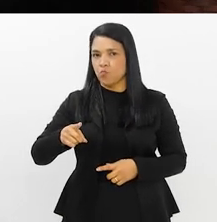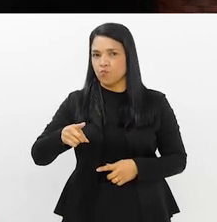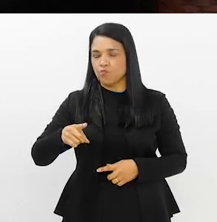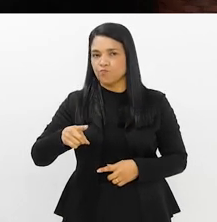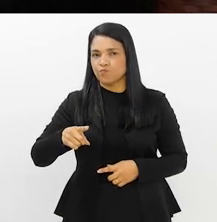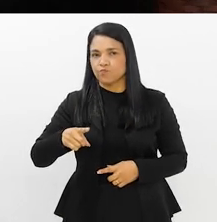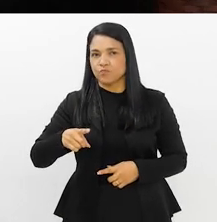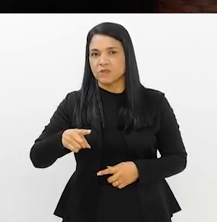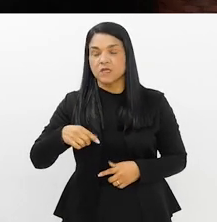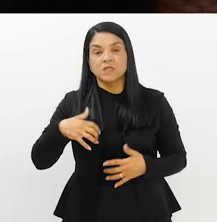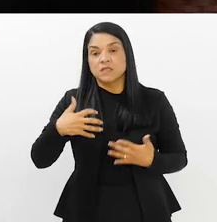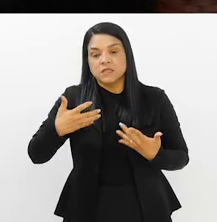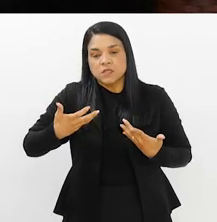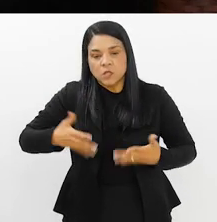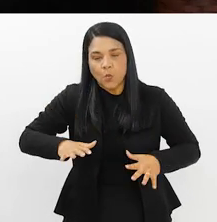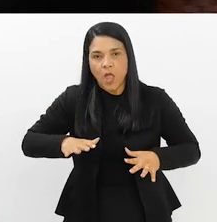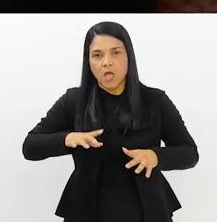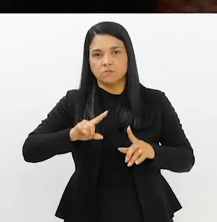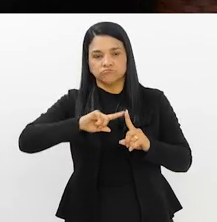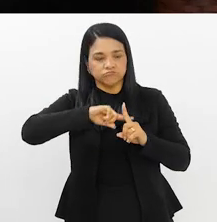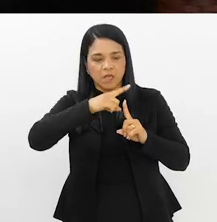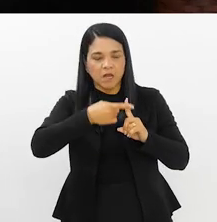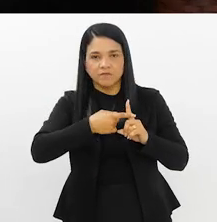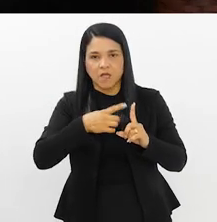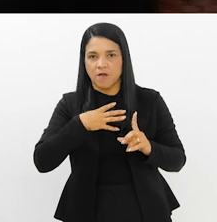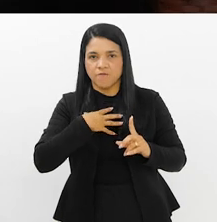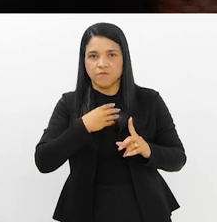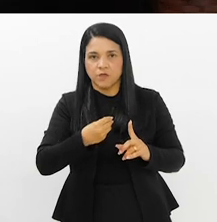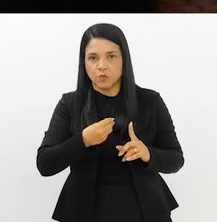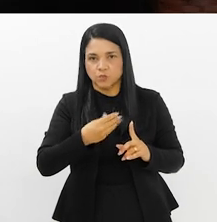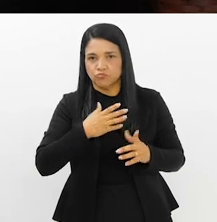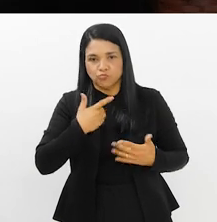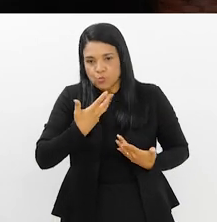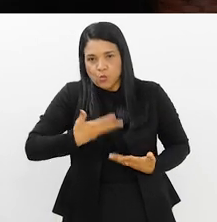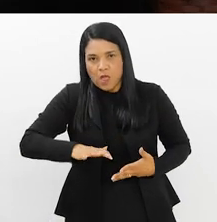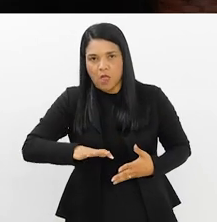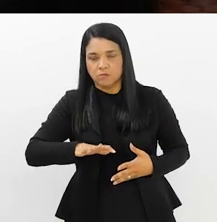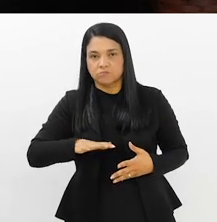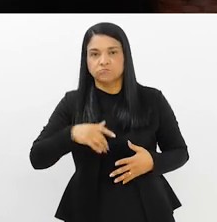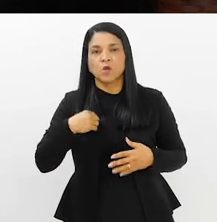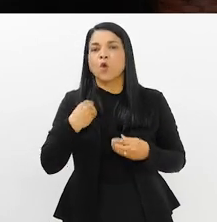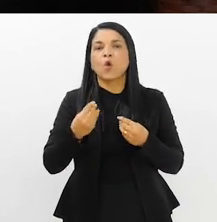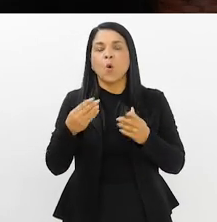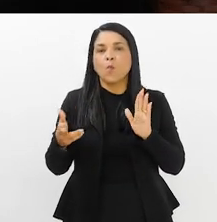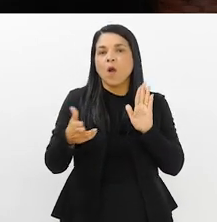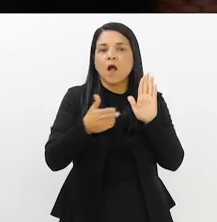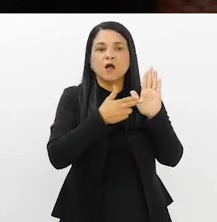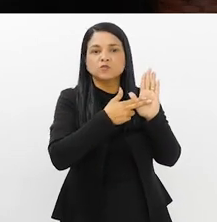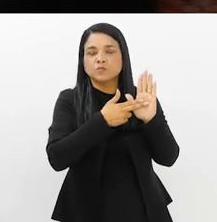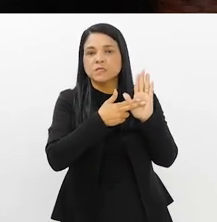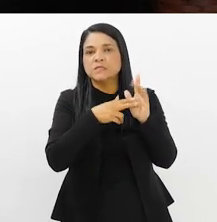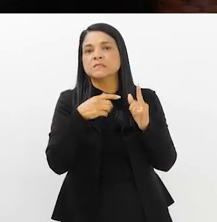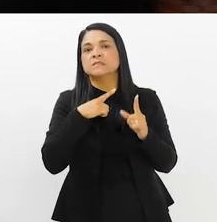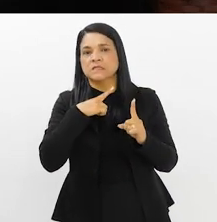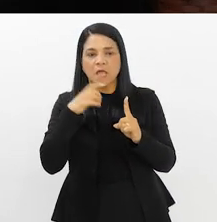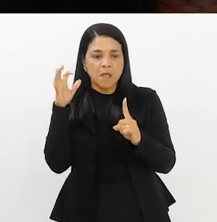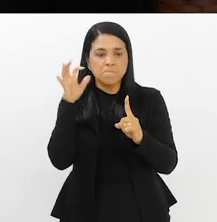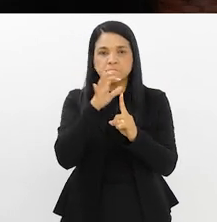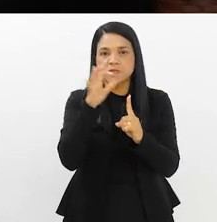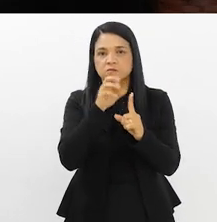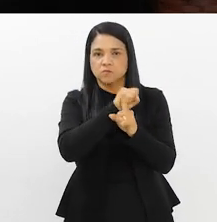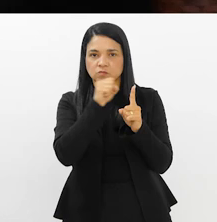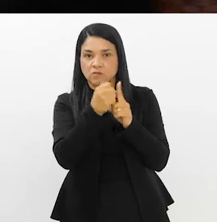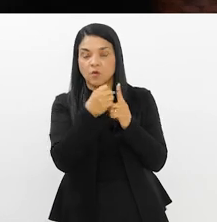seja, não mães. Mas como assumir não querer ser mãe diante de tanta pressão social?